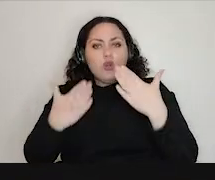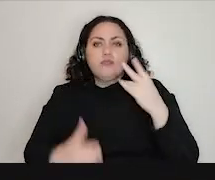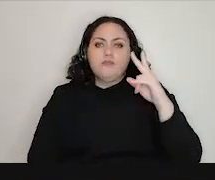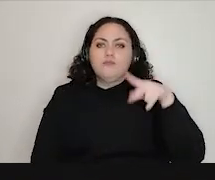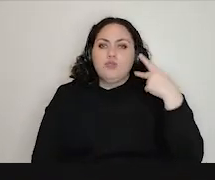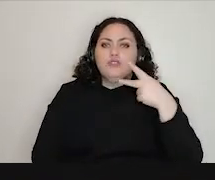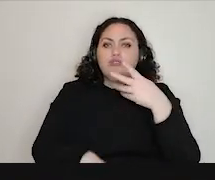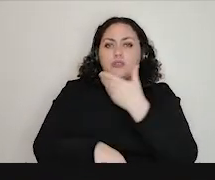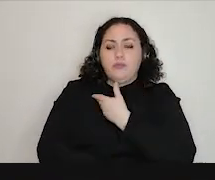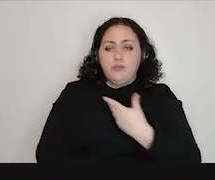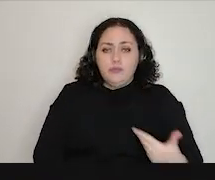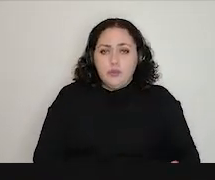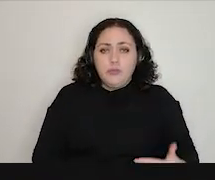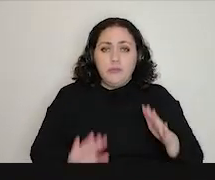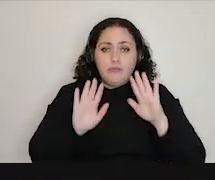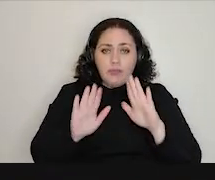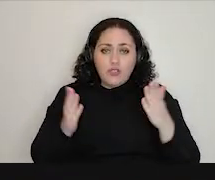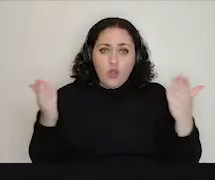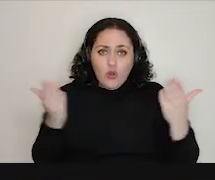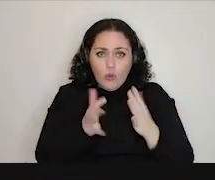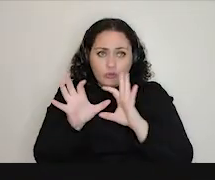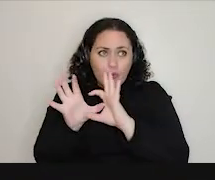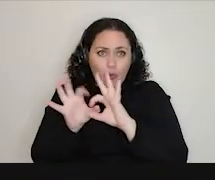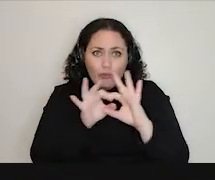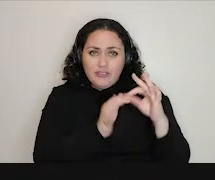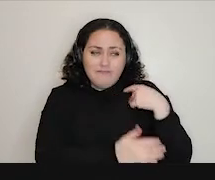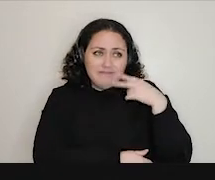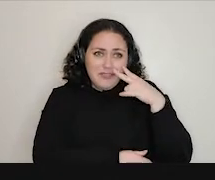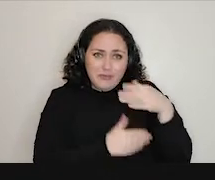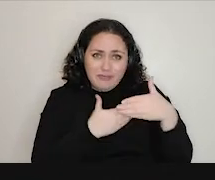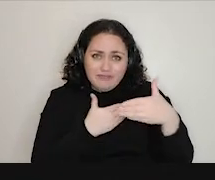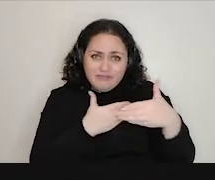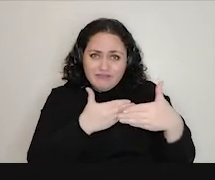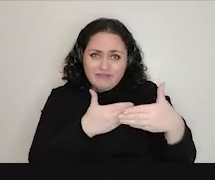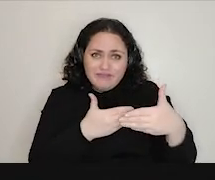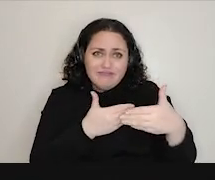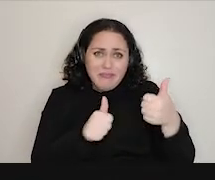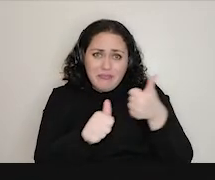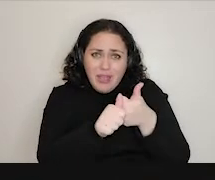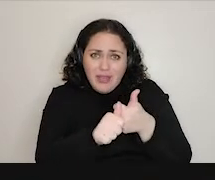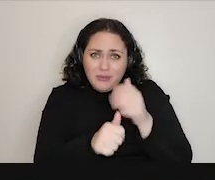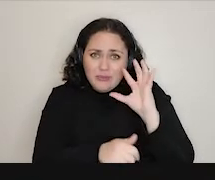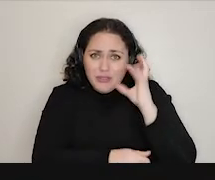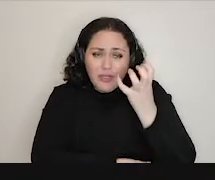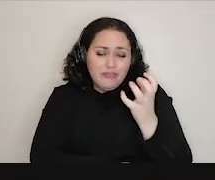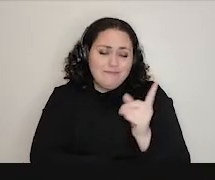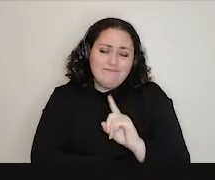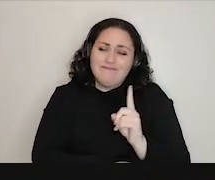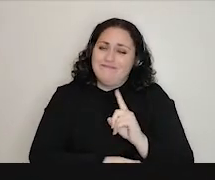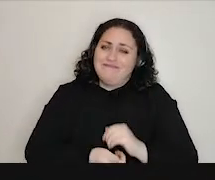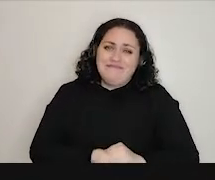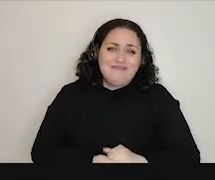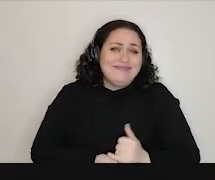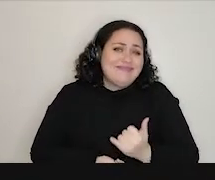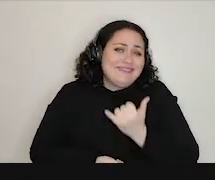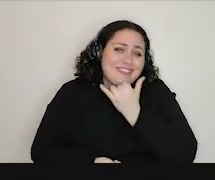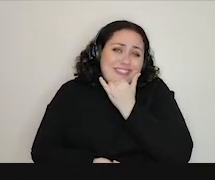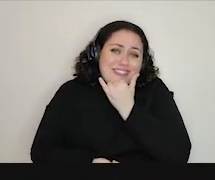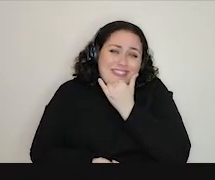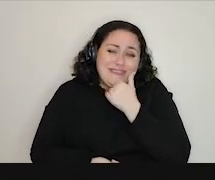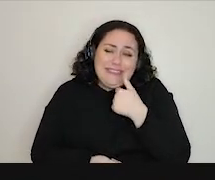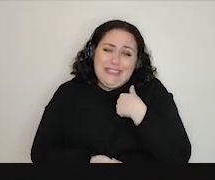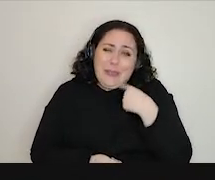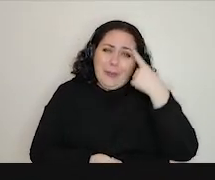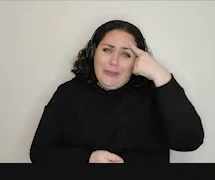está vivendo agora, eu não vejo uma perspectiva a curto prazo. Desculpa se eu estou sendo